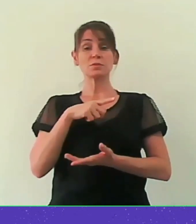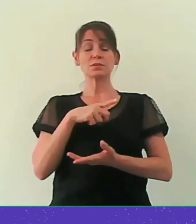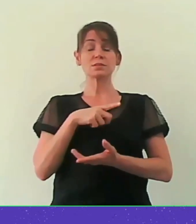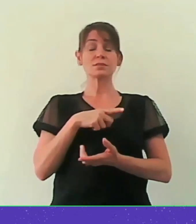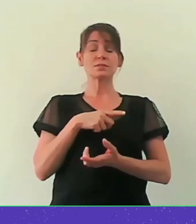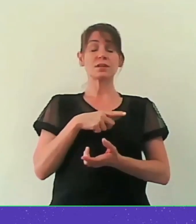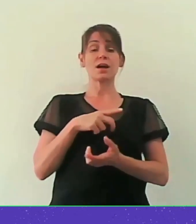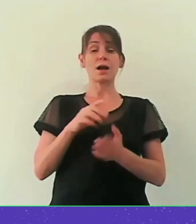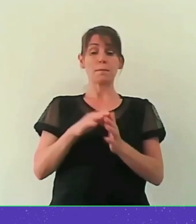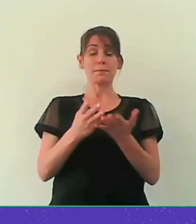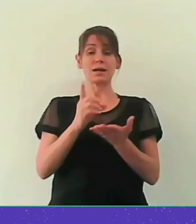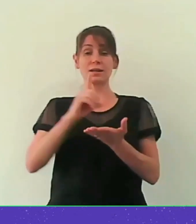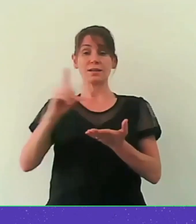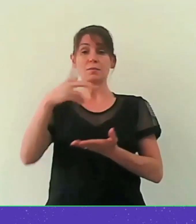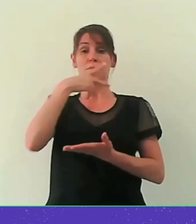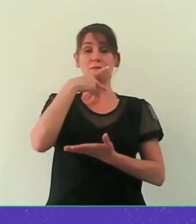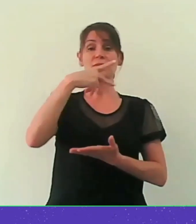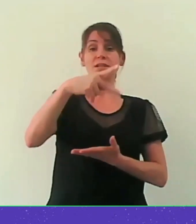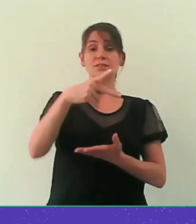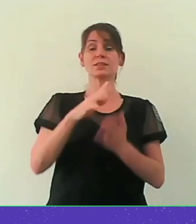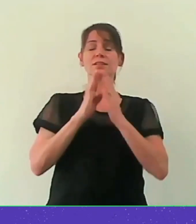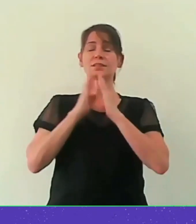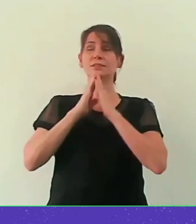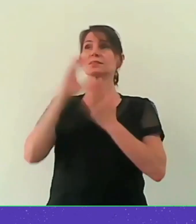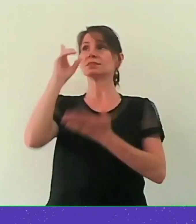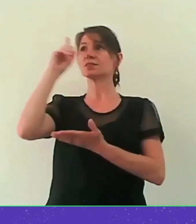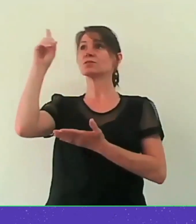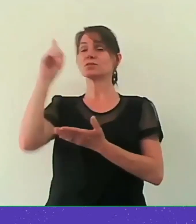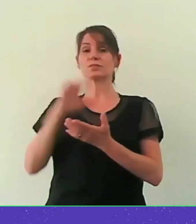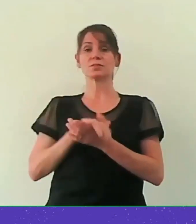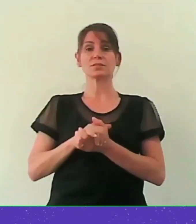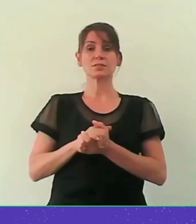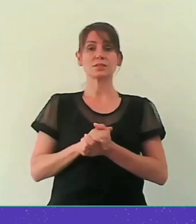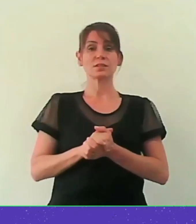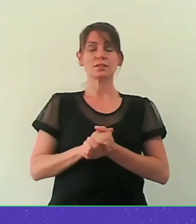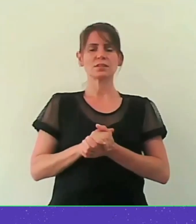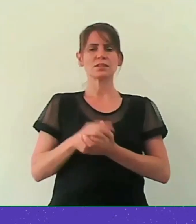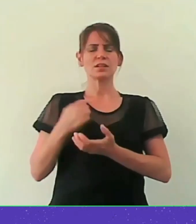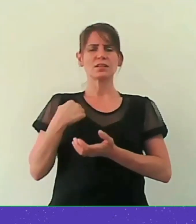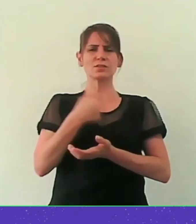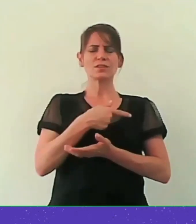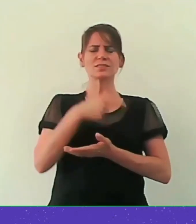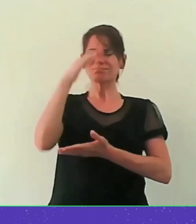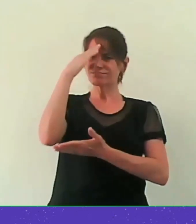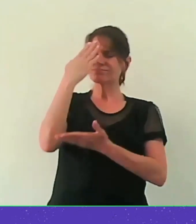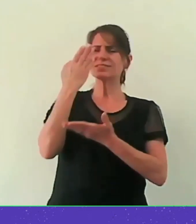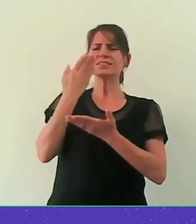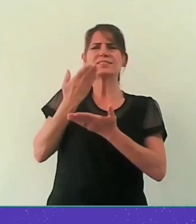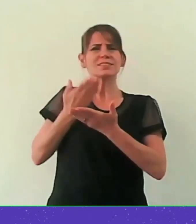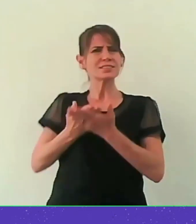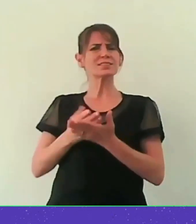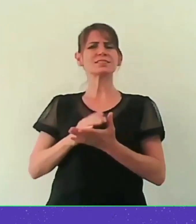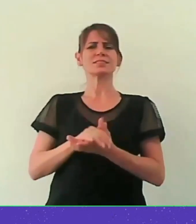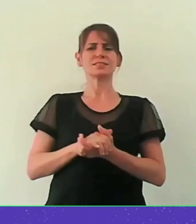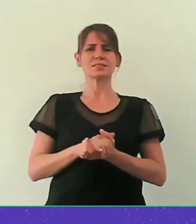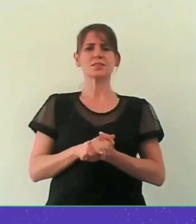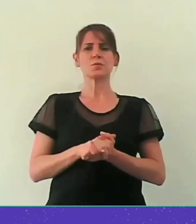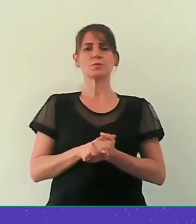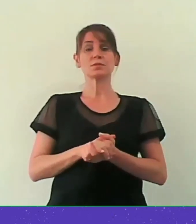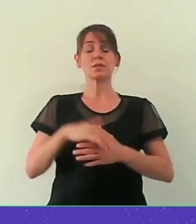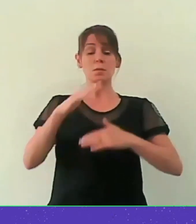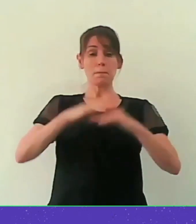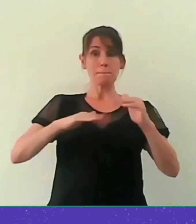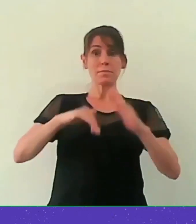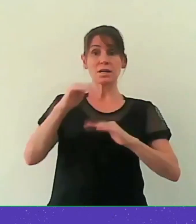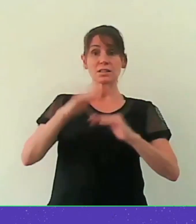a Deus, e basta nós ouvirmos e cremos e praticarmos